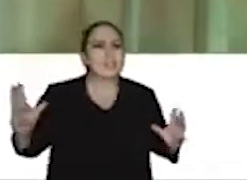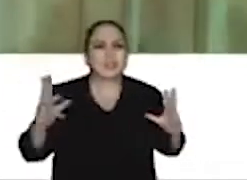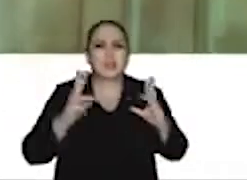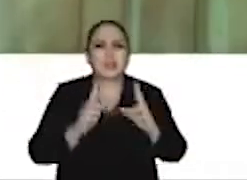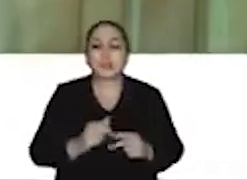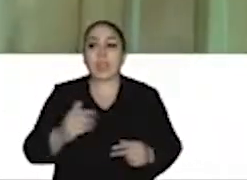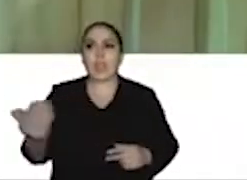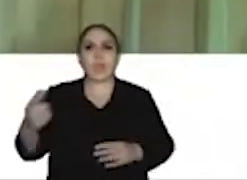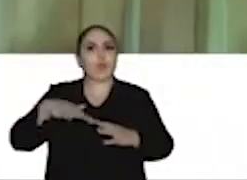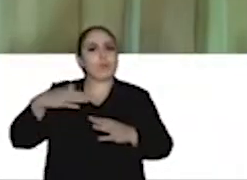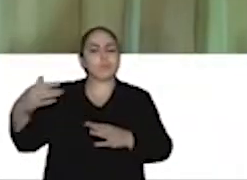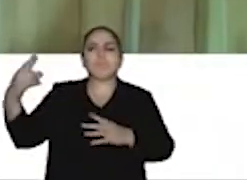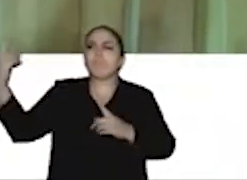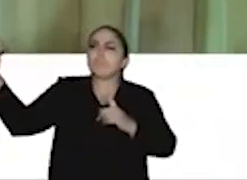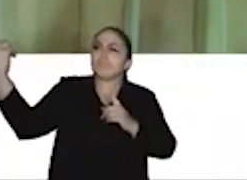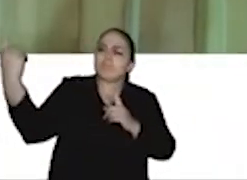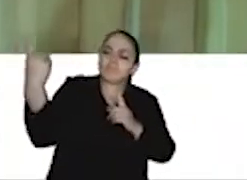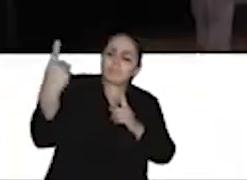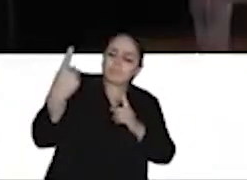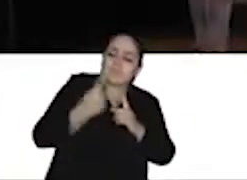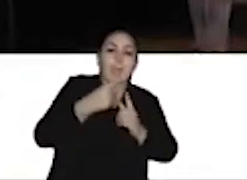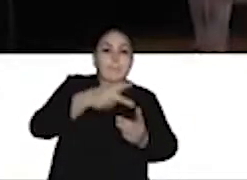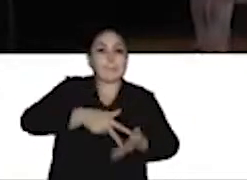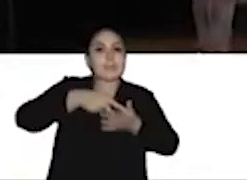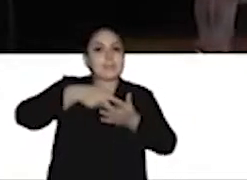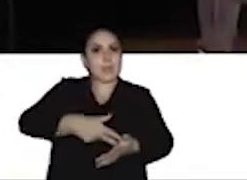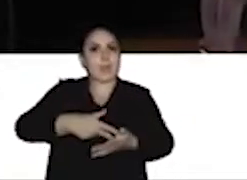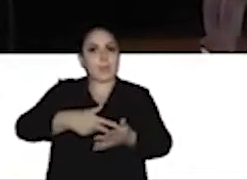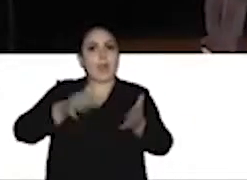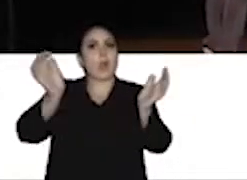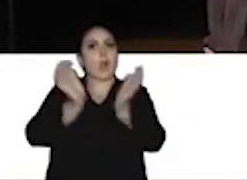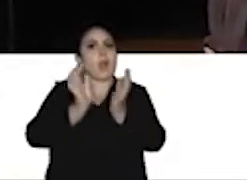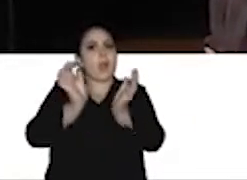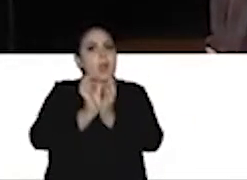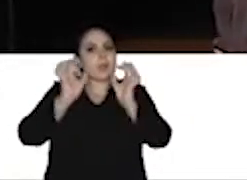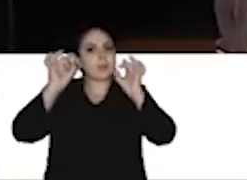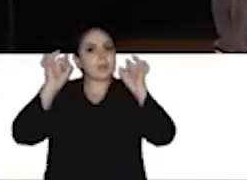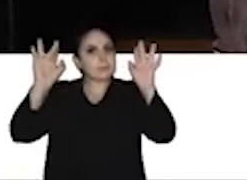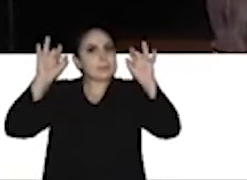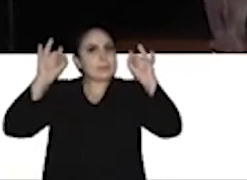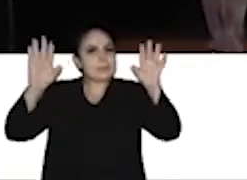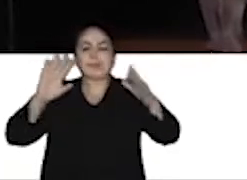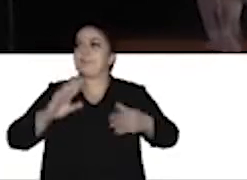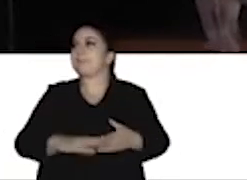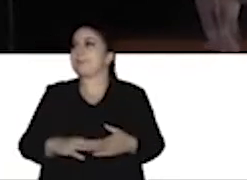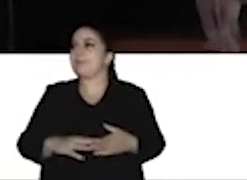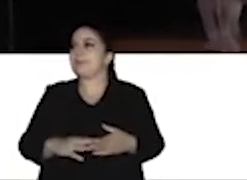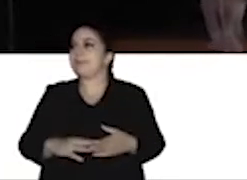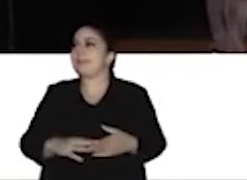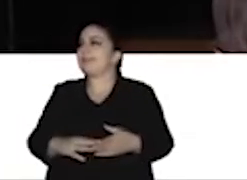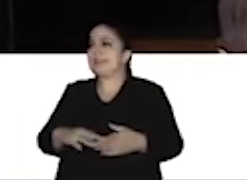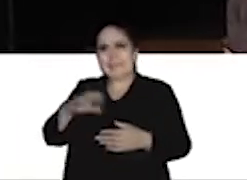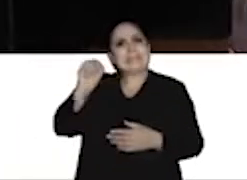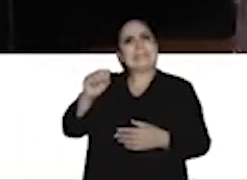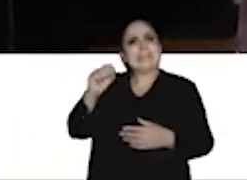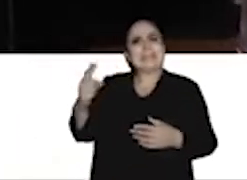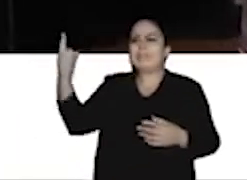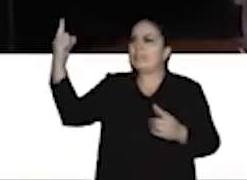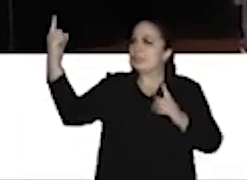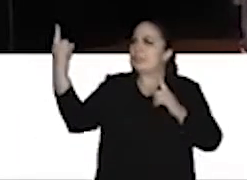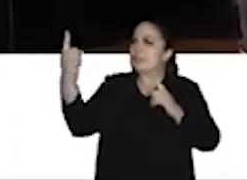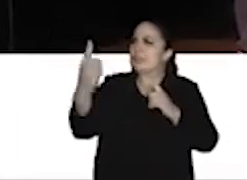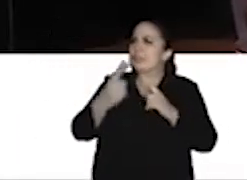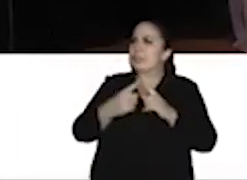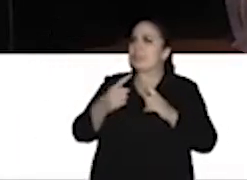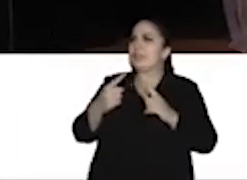vim de muito, muito longe para apresentar uma colega muito especial. É, ele veio de muito, muito de longe muito para apresentar muito longe.